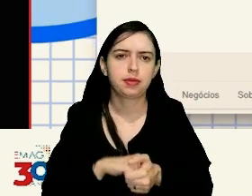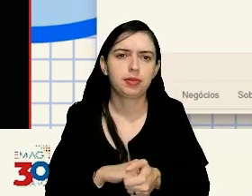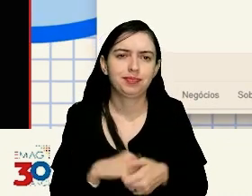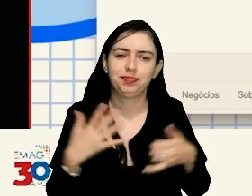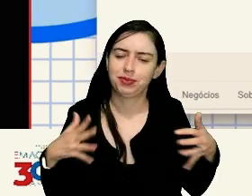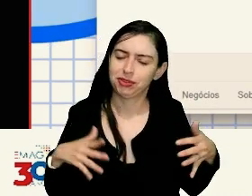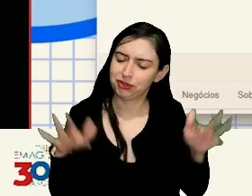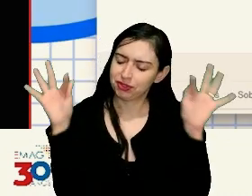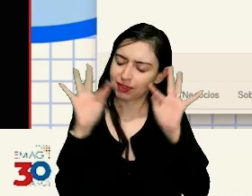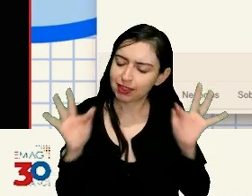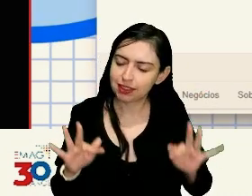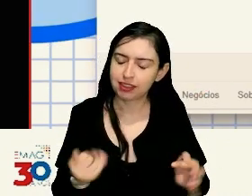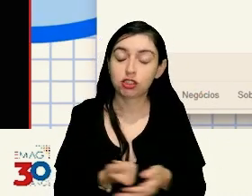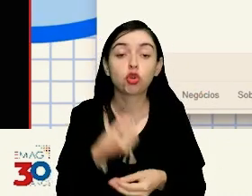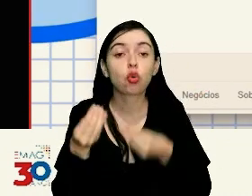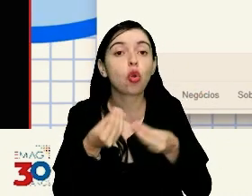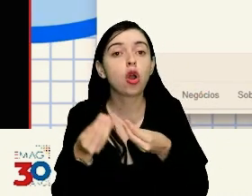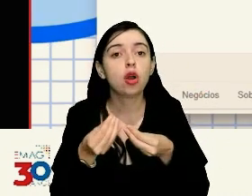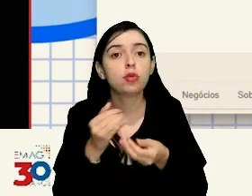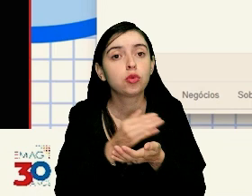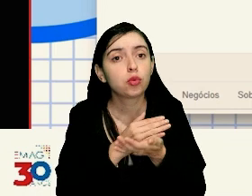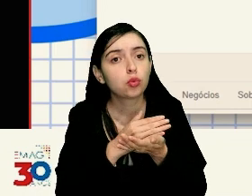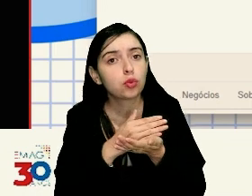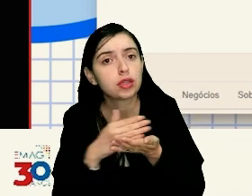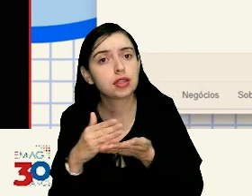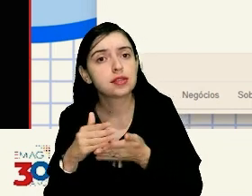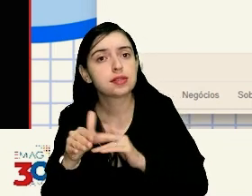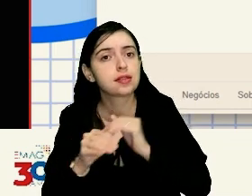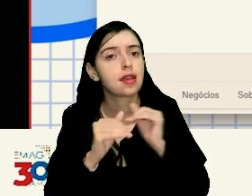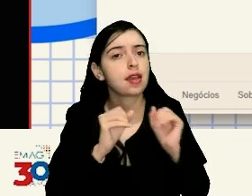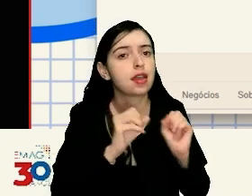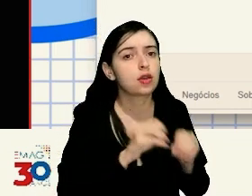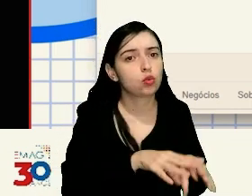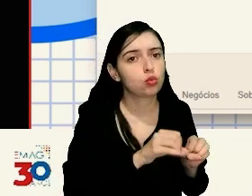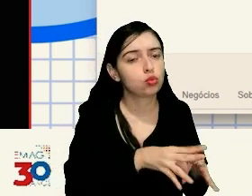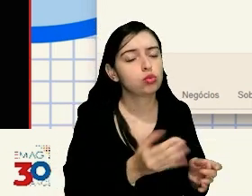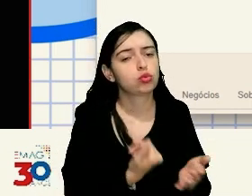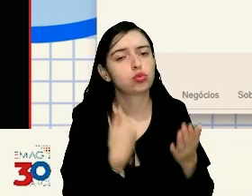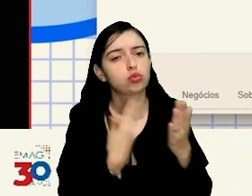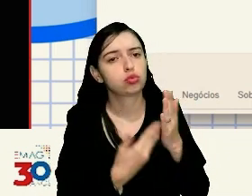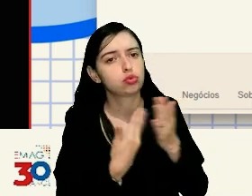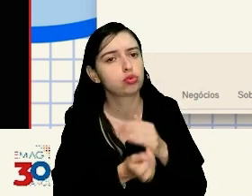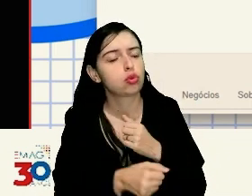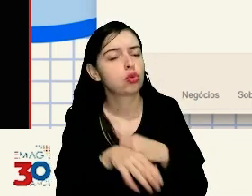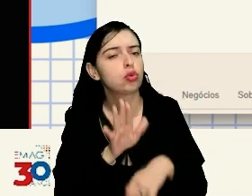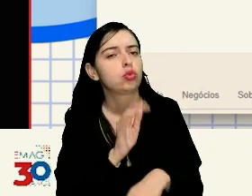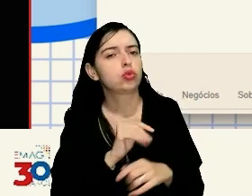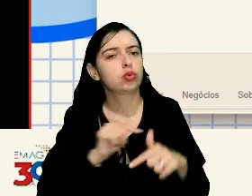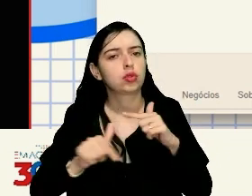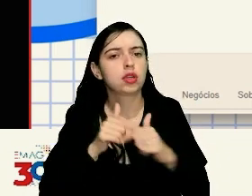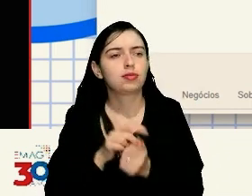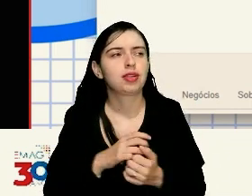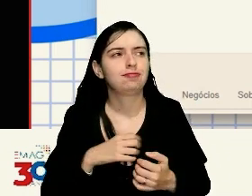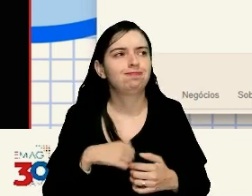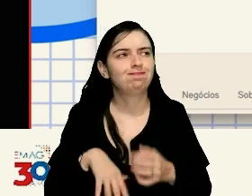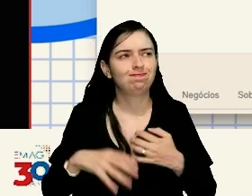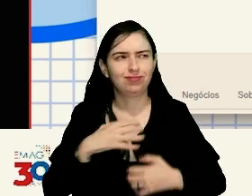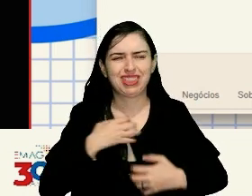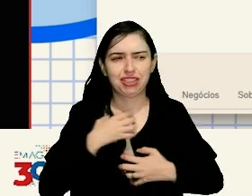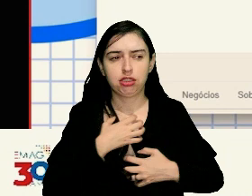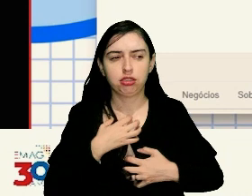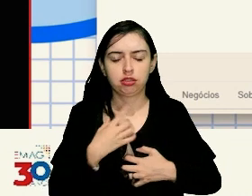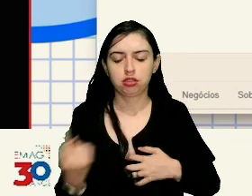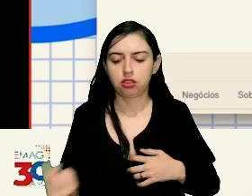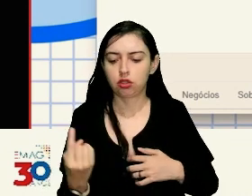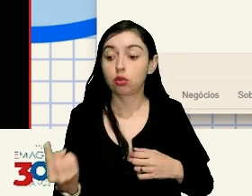que eu comecei a estudar e trabalhar com paternidades, né? É óbvio, com uma angústia particular. Quando eu conheci o Vinícius tinha 3 anos de